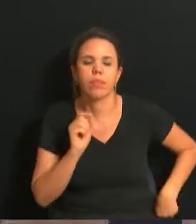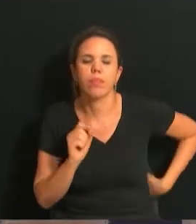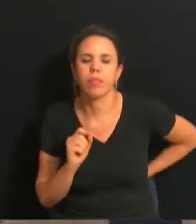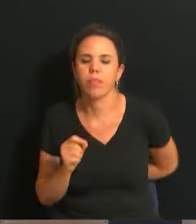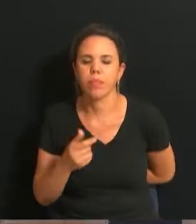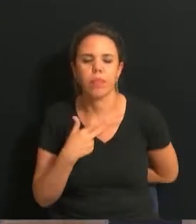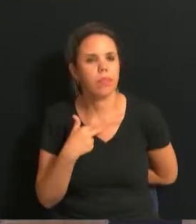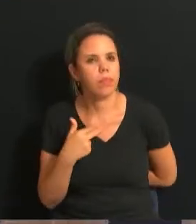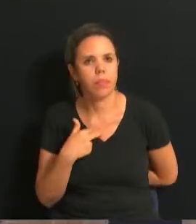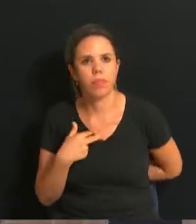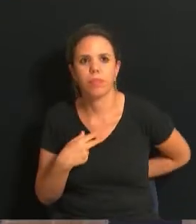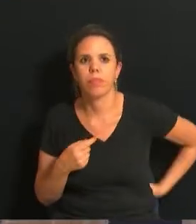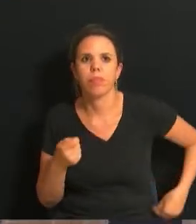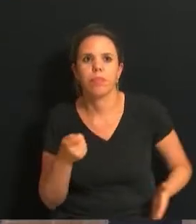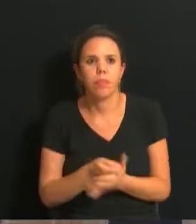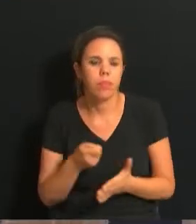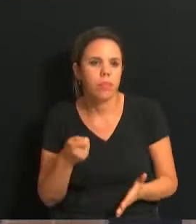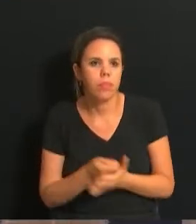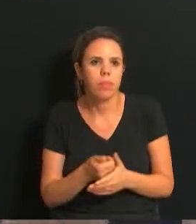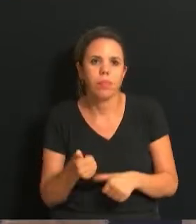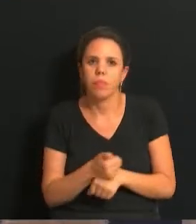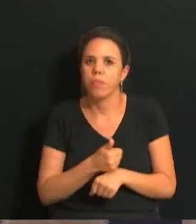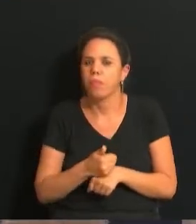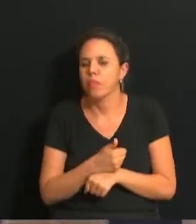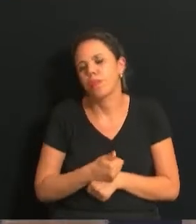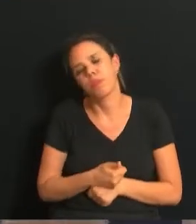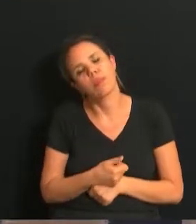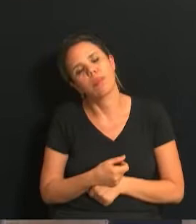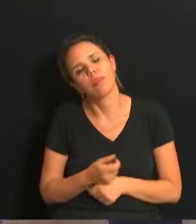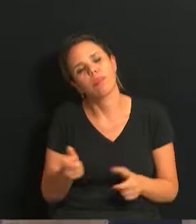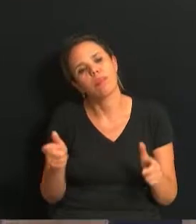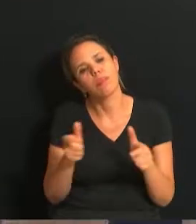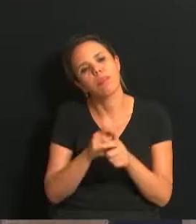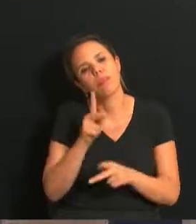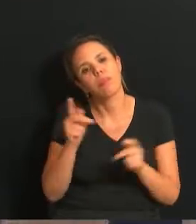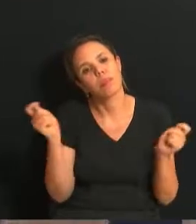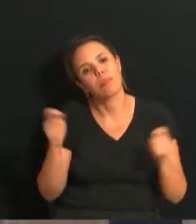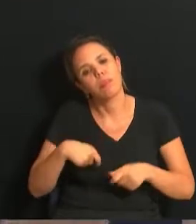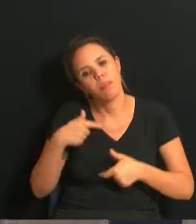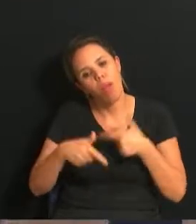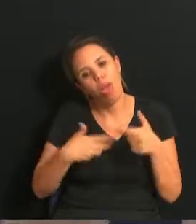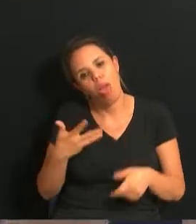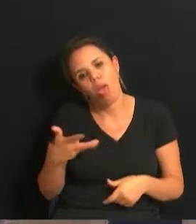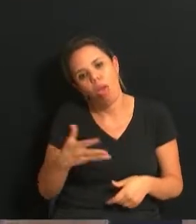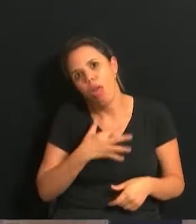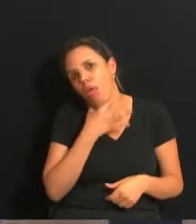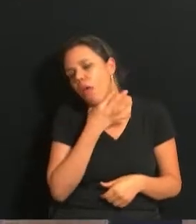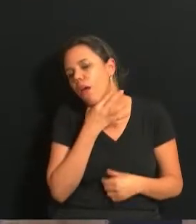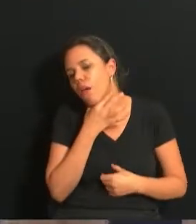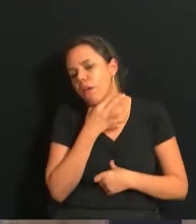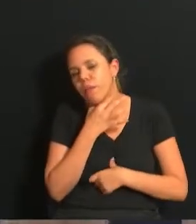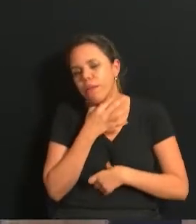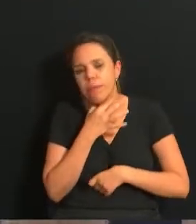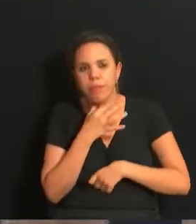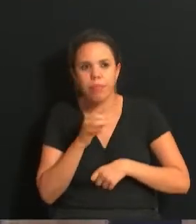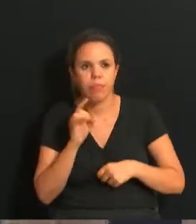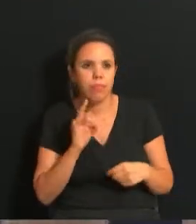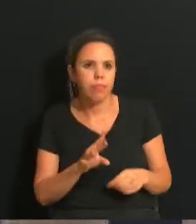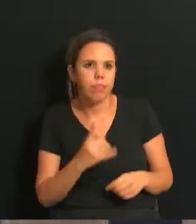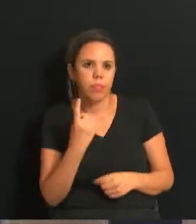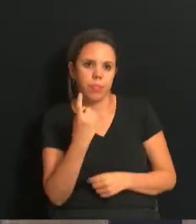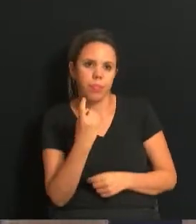e não dá para exigir da equipe, a equipe ela faz o que pode, né? Mas o fato é que apenas uma